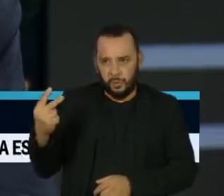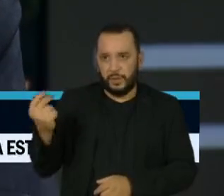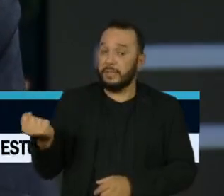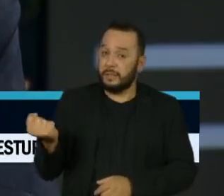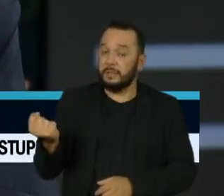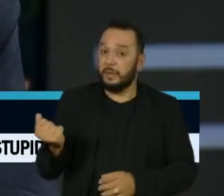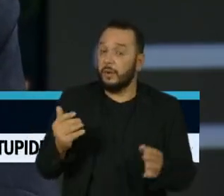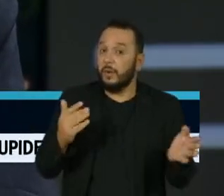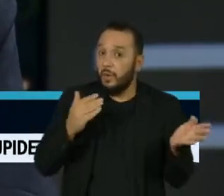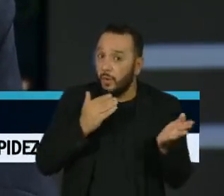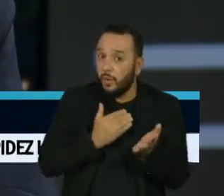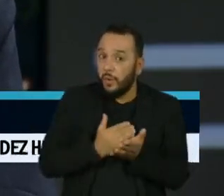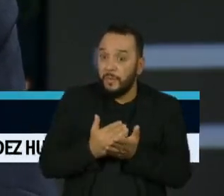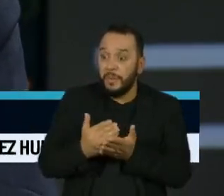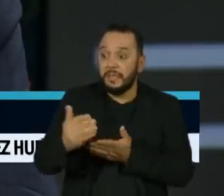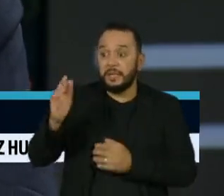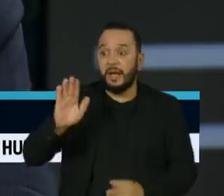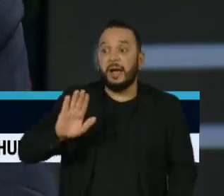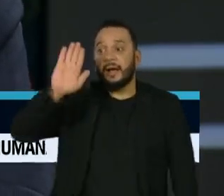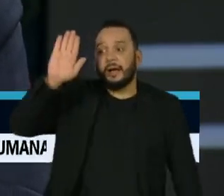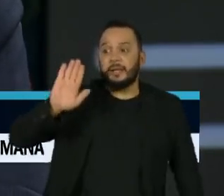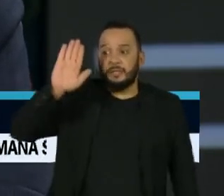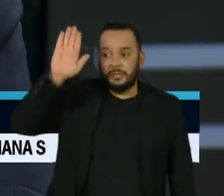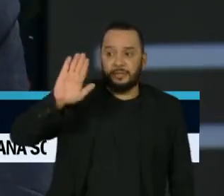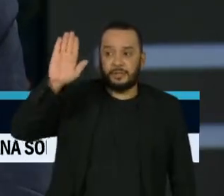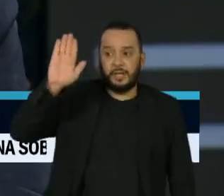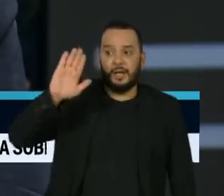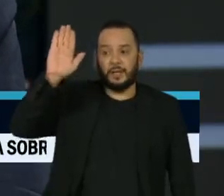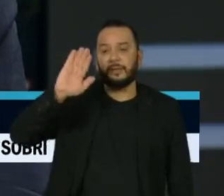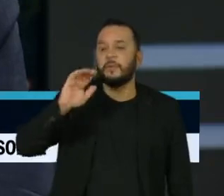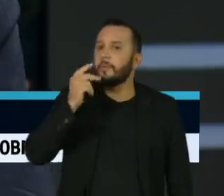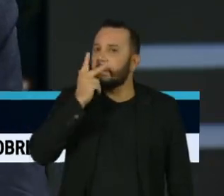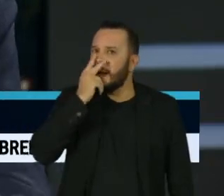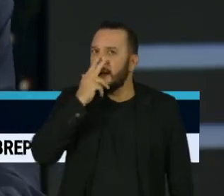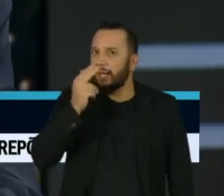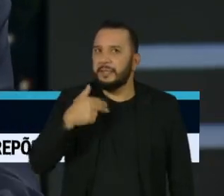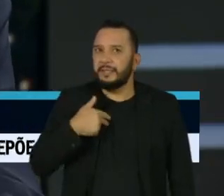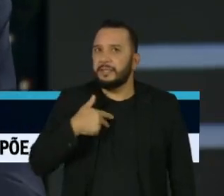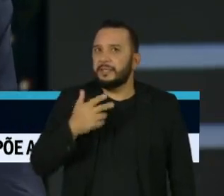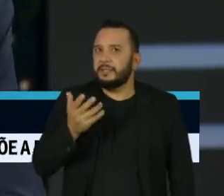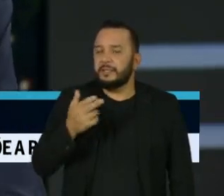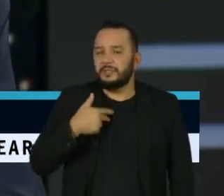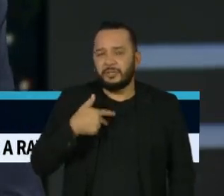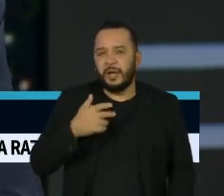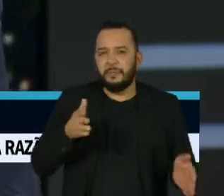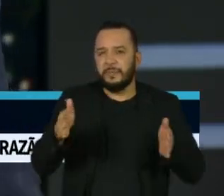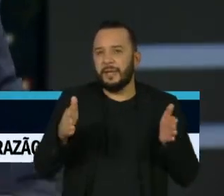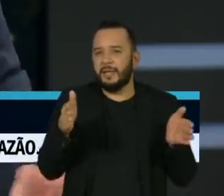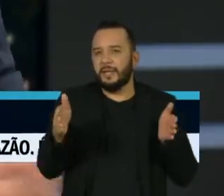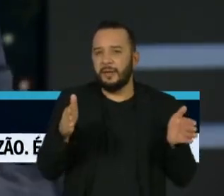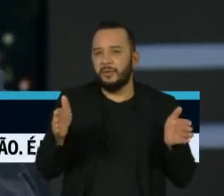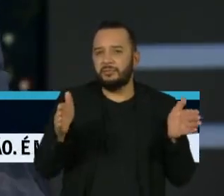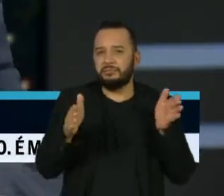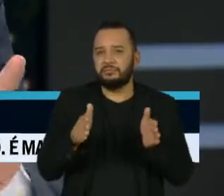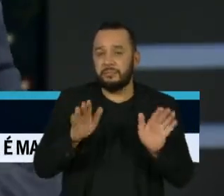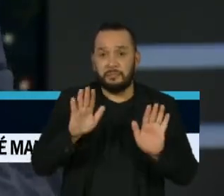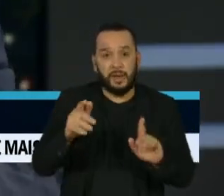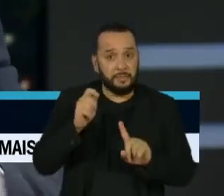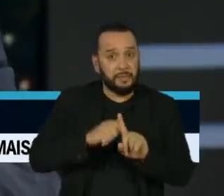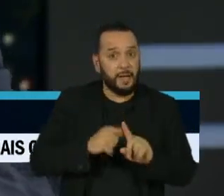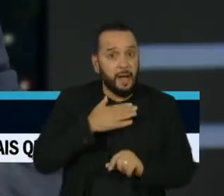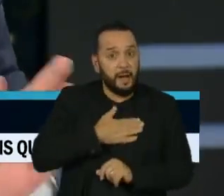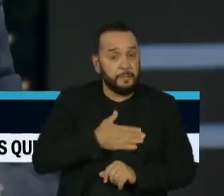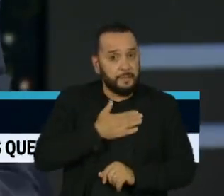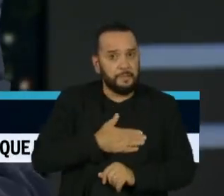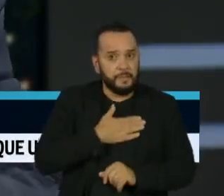quadro quando começar mesmo a campanha eleitoral na verdade a campanha muito curto mas vai começar a pegar no breu a partir de Abril houve a janela